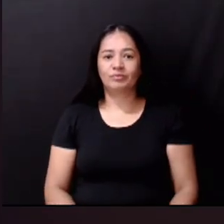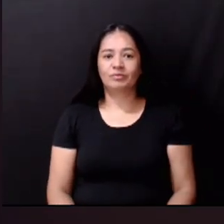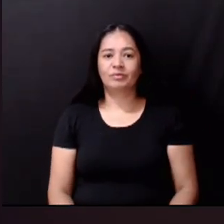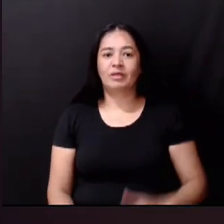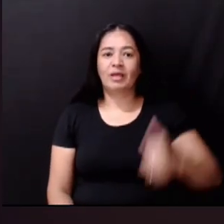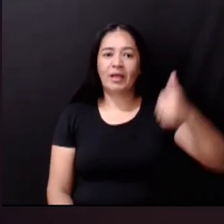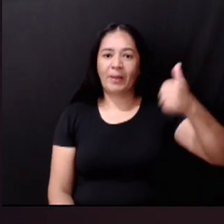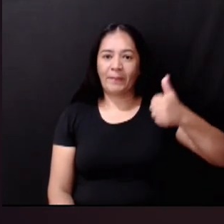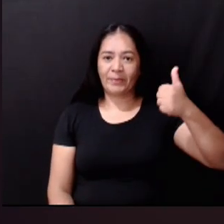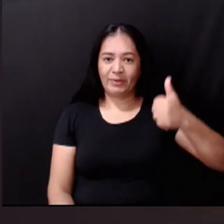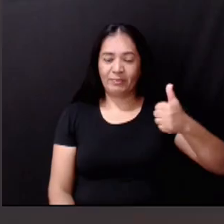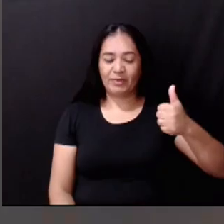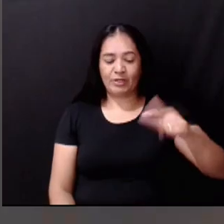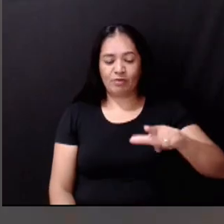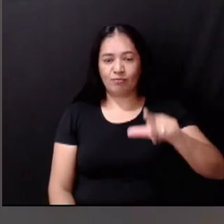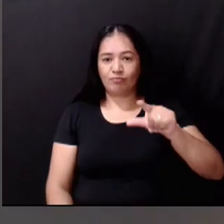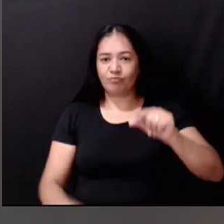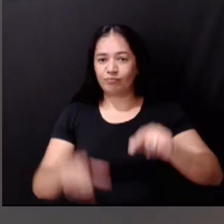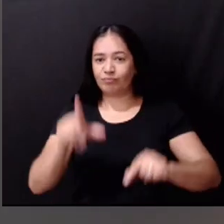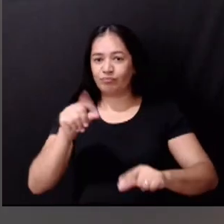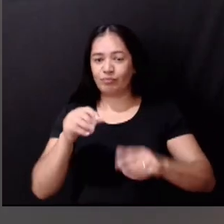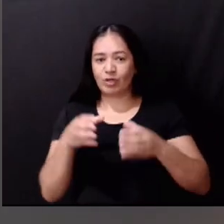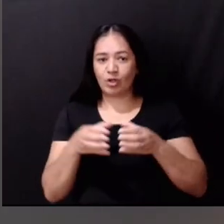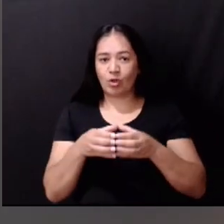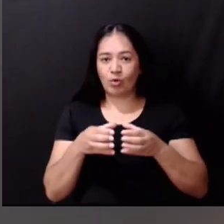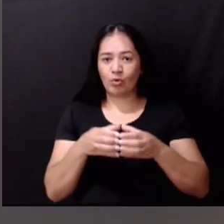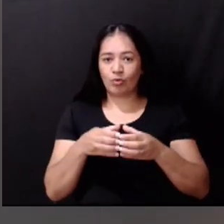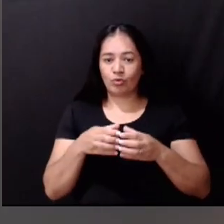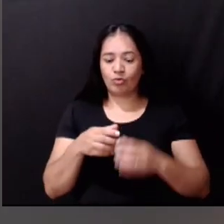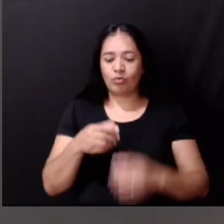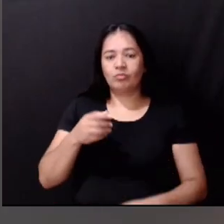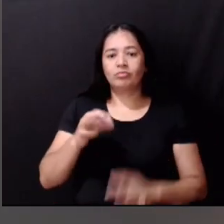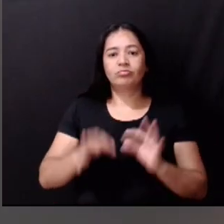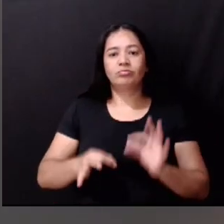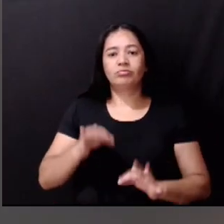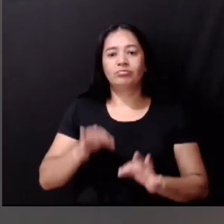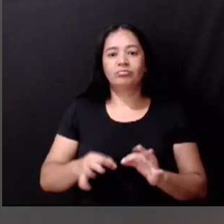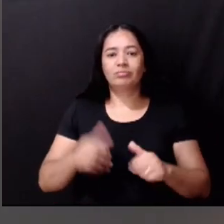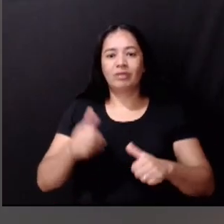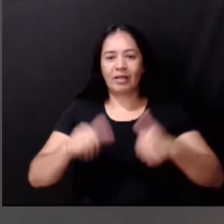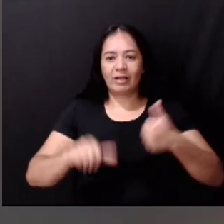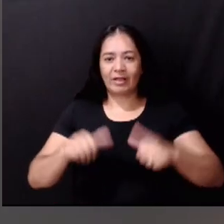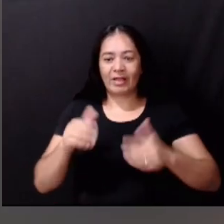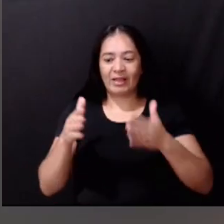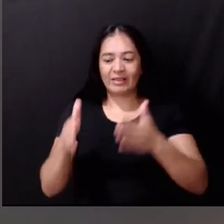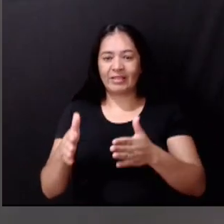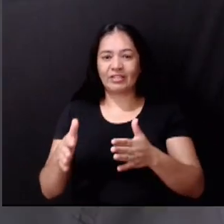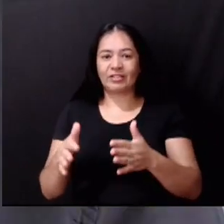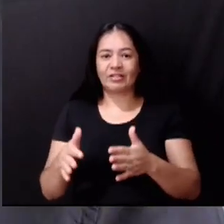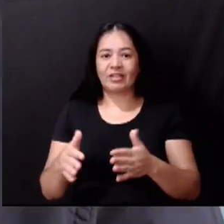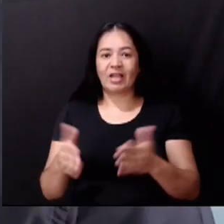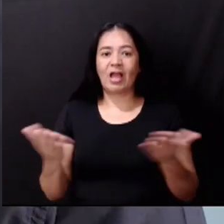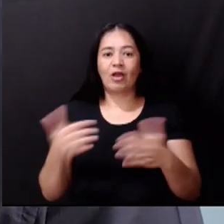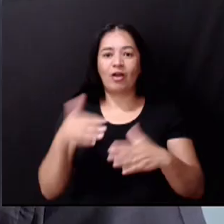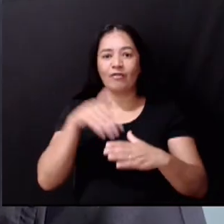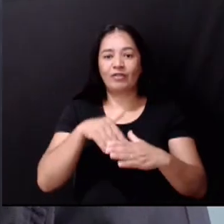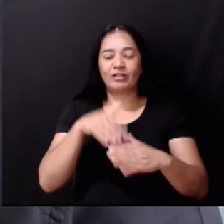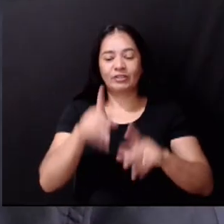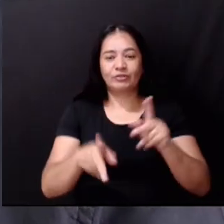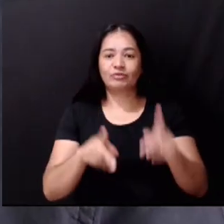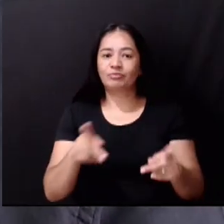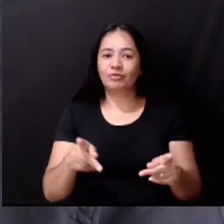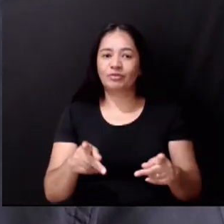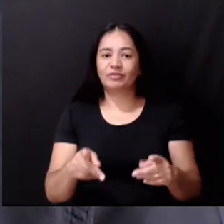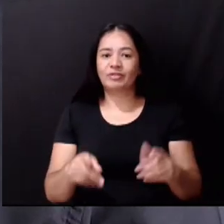equipe de jurados, que chegou nos finalistas, e daí abriu para a votação popular. Então é muito rico trazer esse troféu